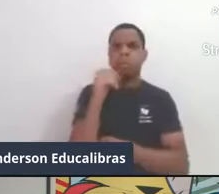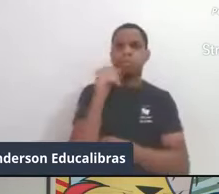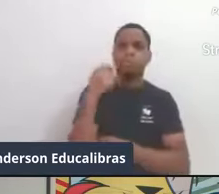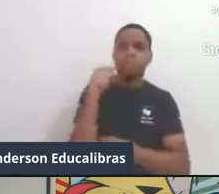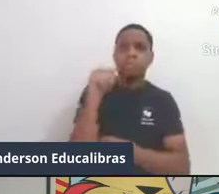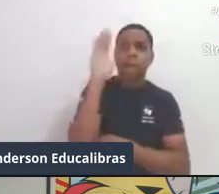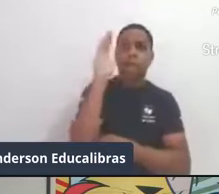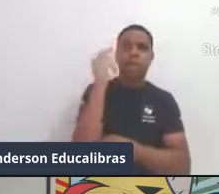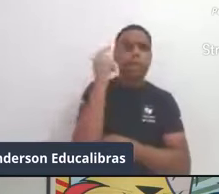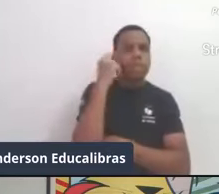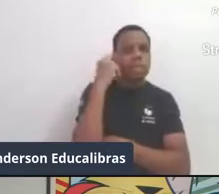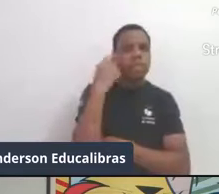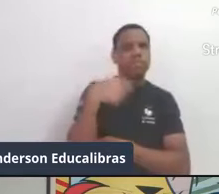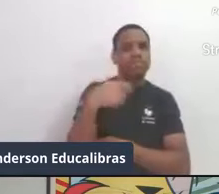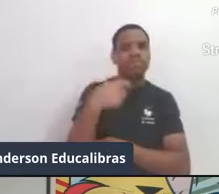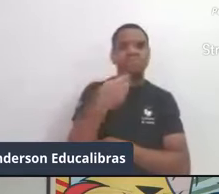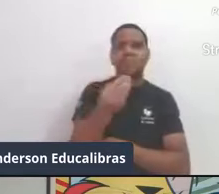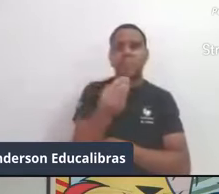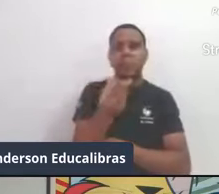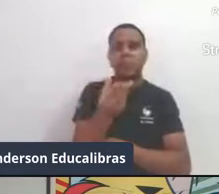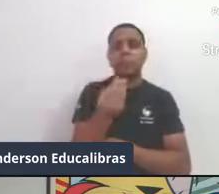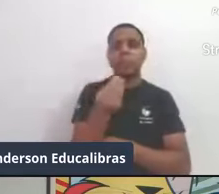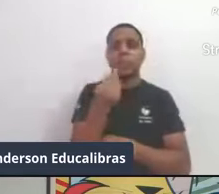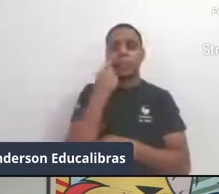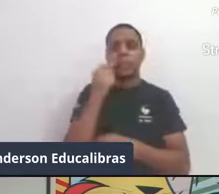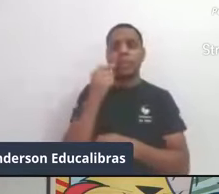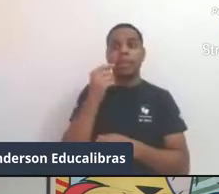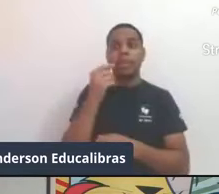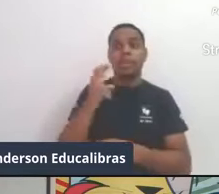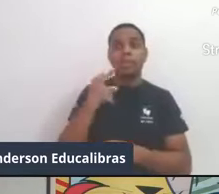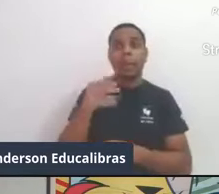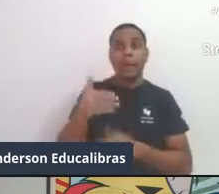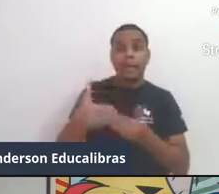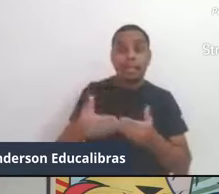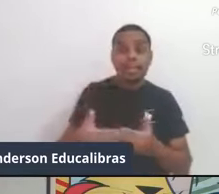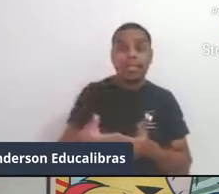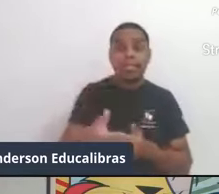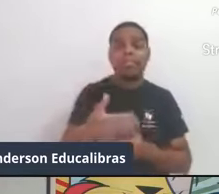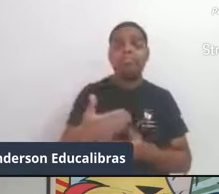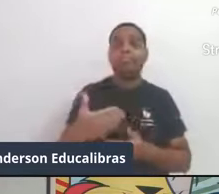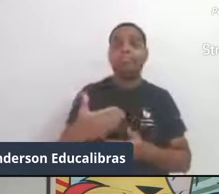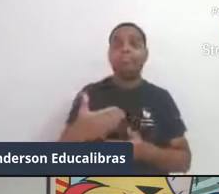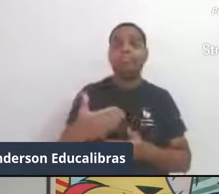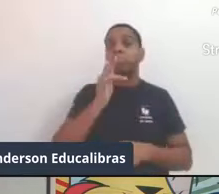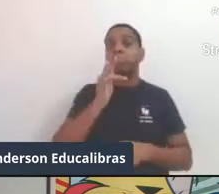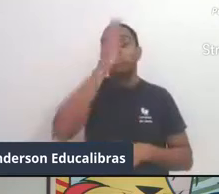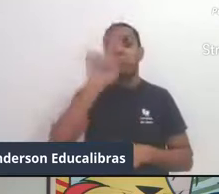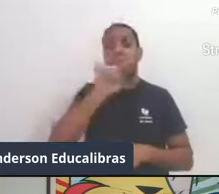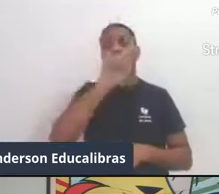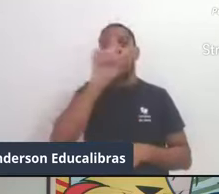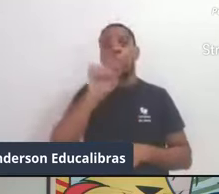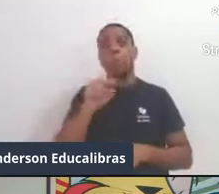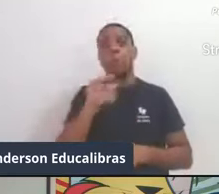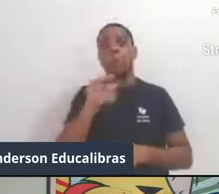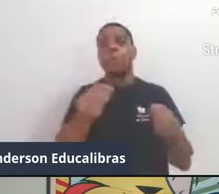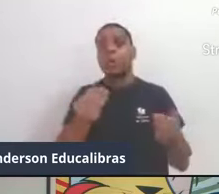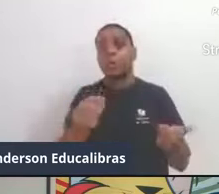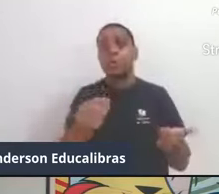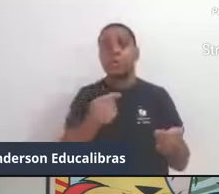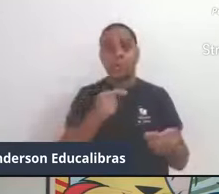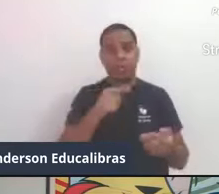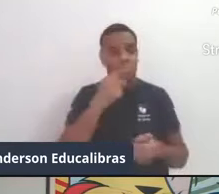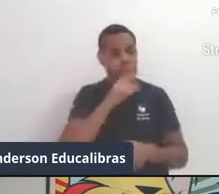um esforço maior ainda de ver como é que vai ser esse futuro, como é que a gente ajuda, como você disse, Luciana,